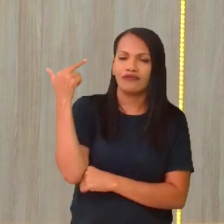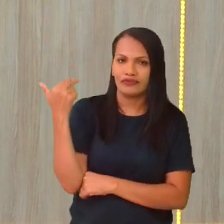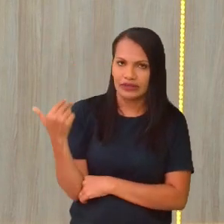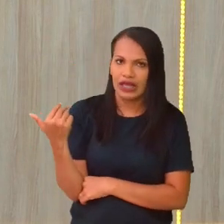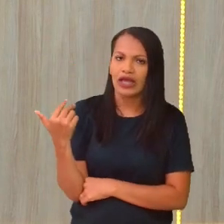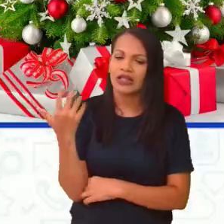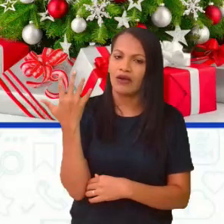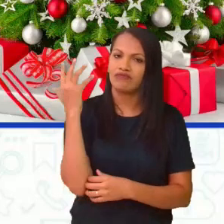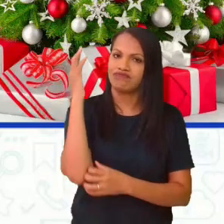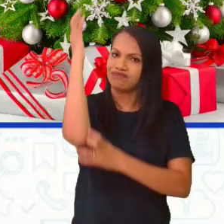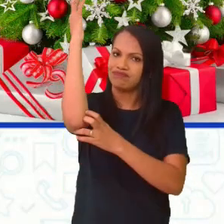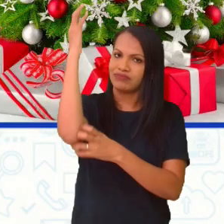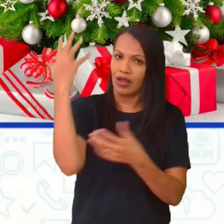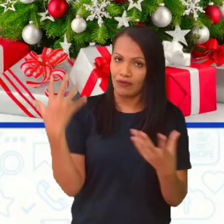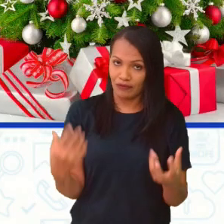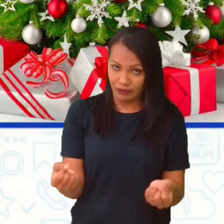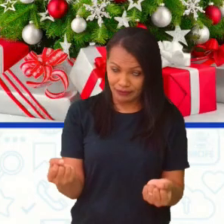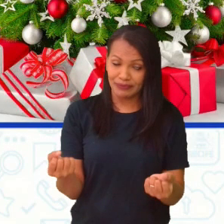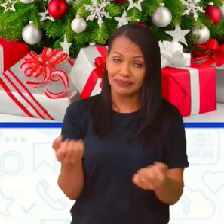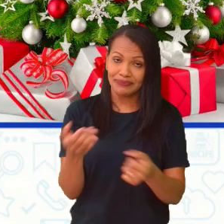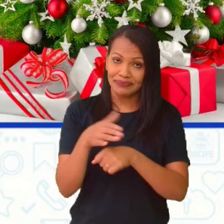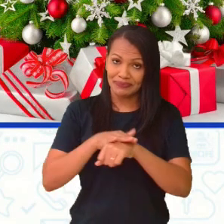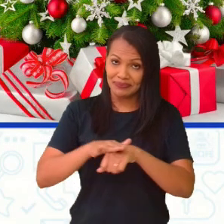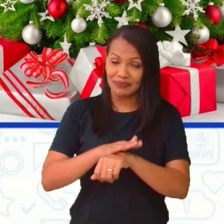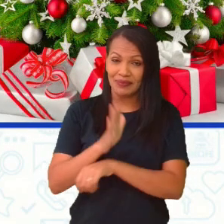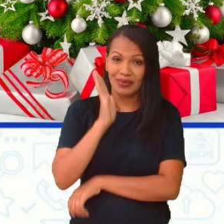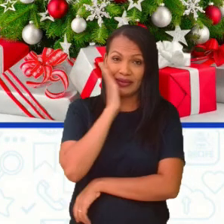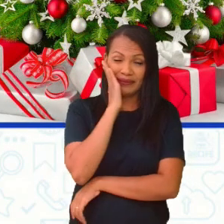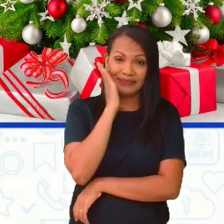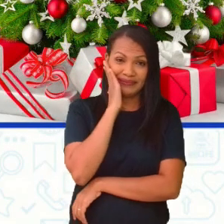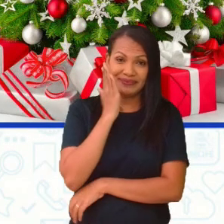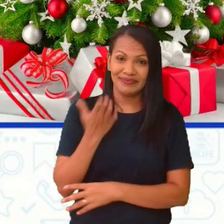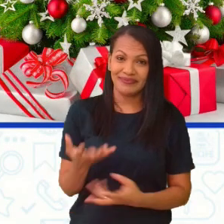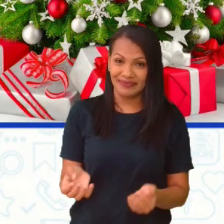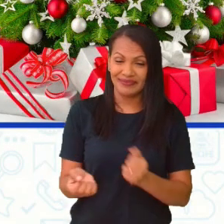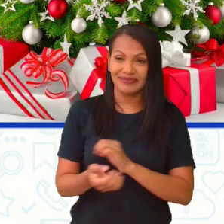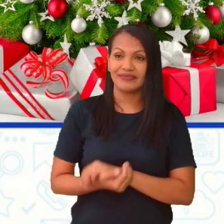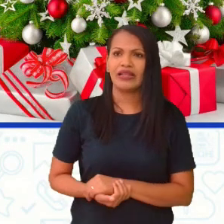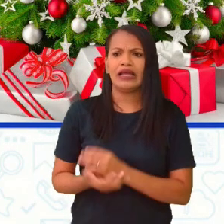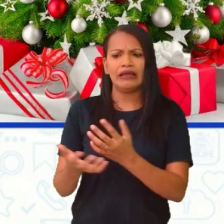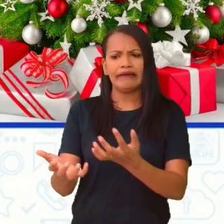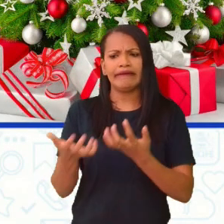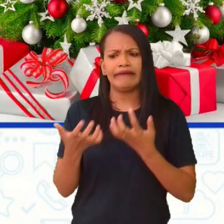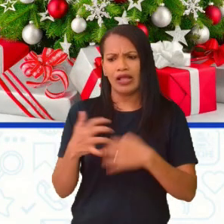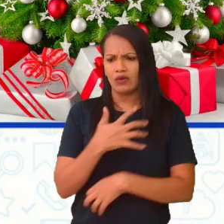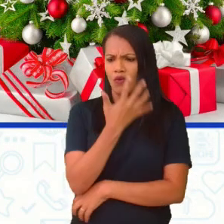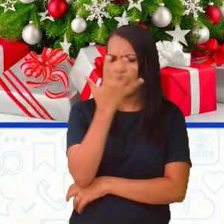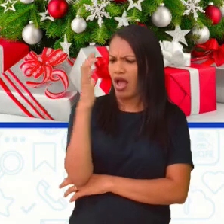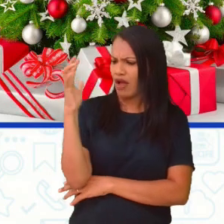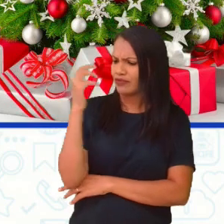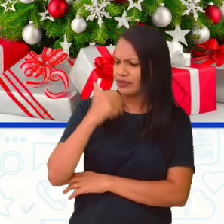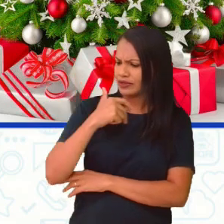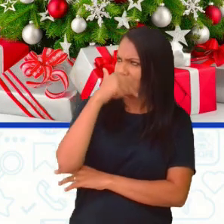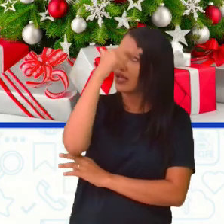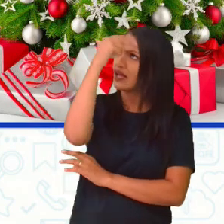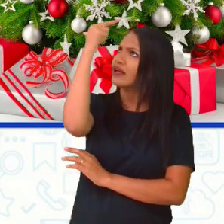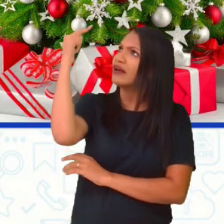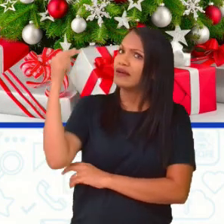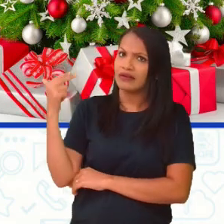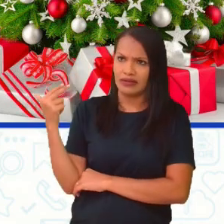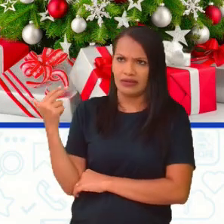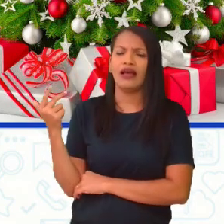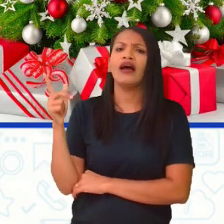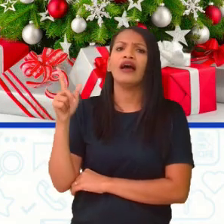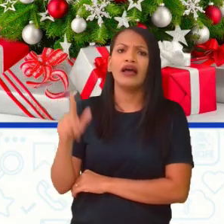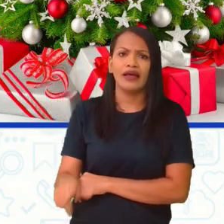para a gente ler, conversar sobre ela e entender. Simbora, Quero ser árvore de Natal. Aquela árvore